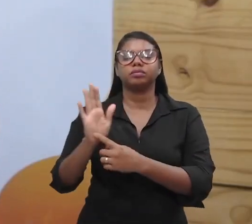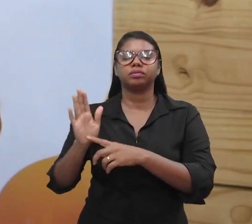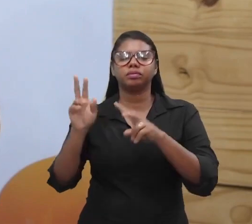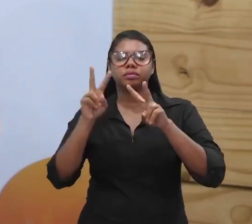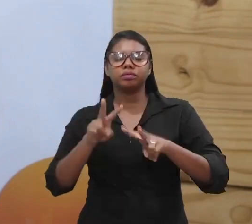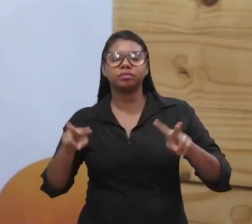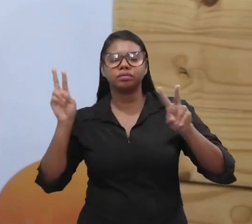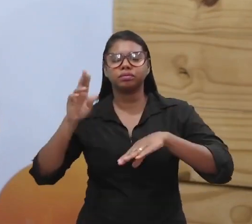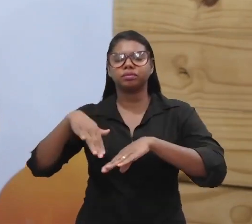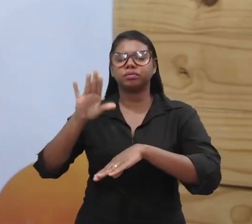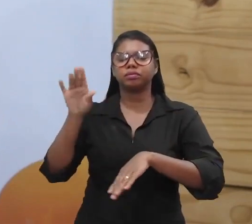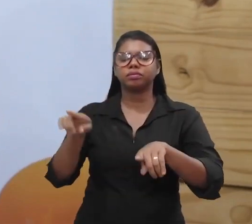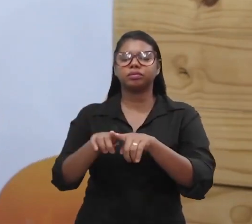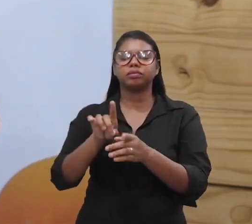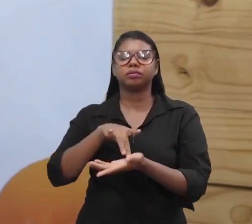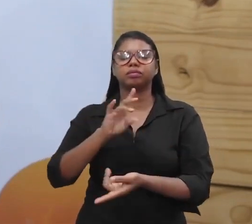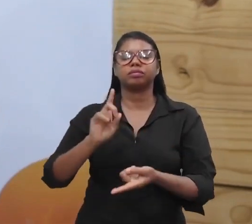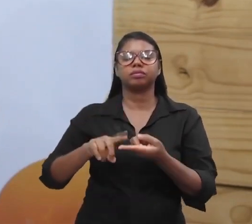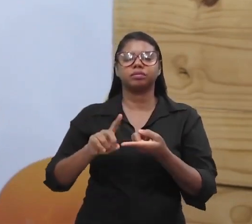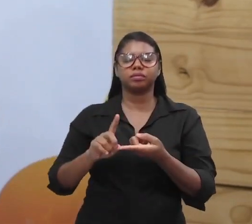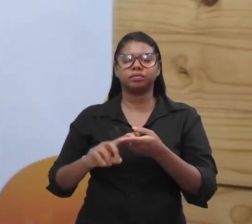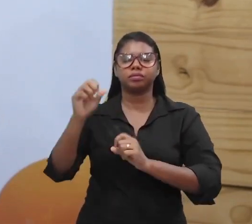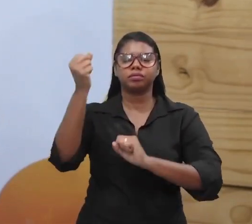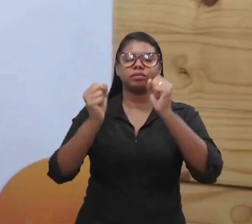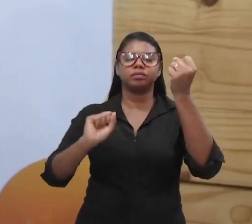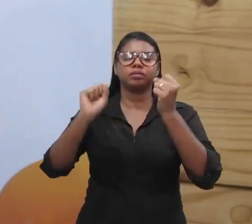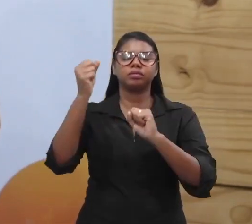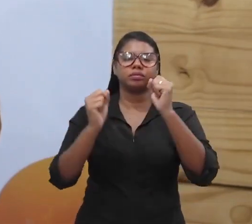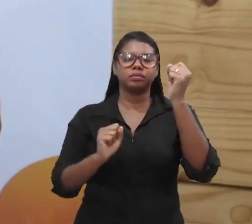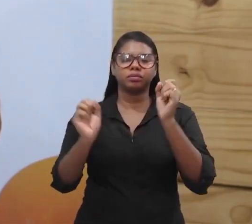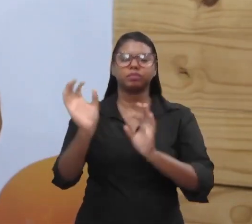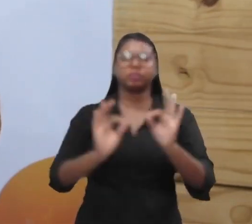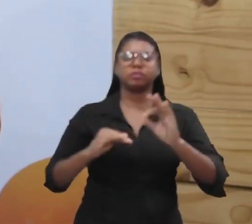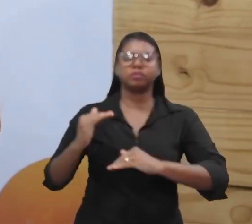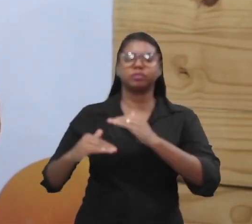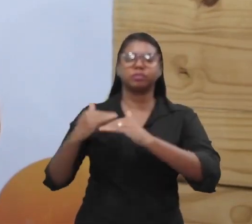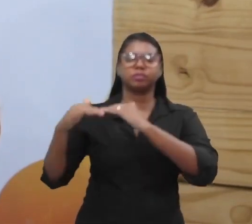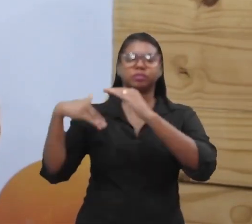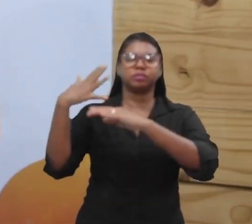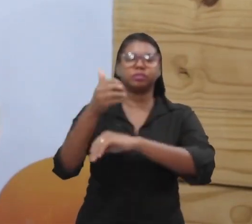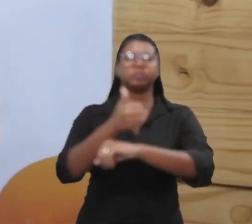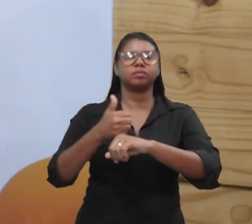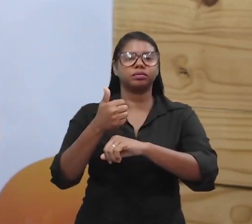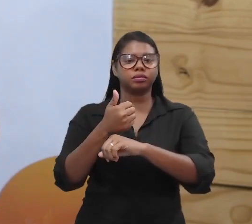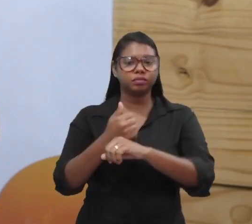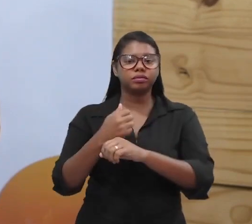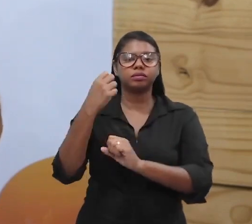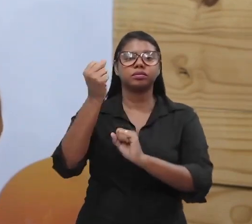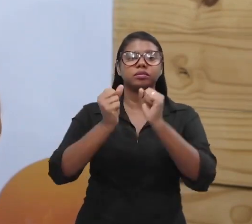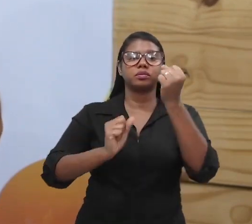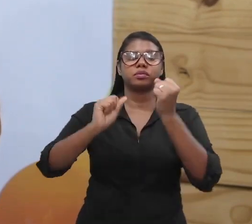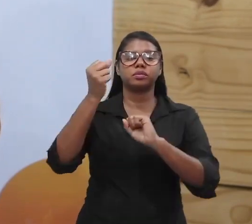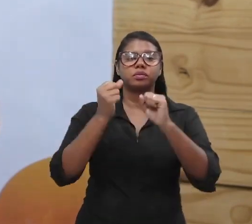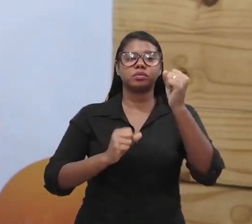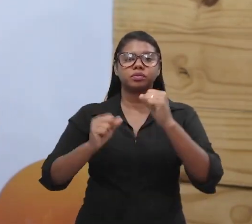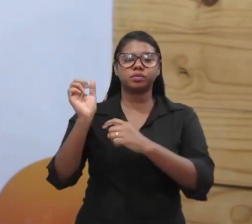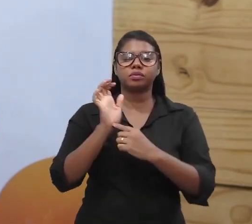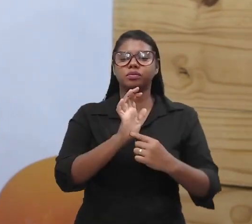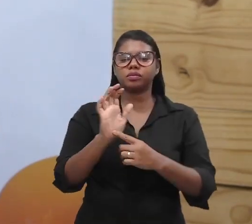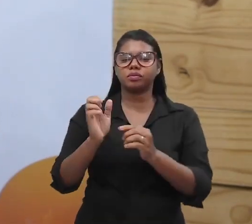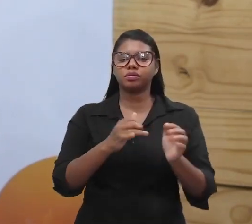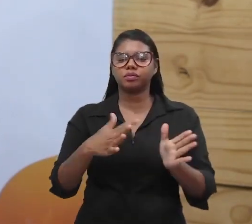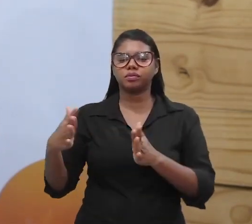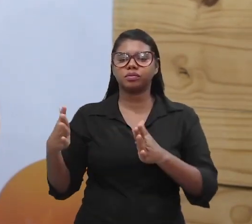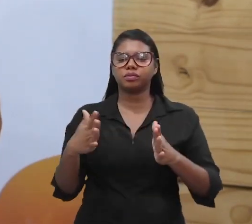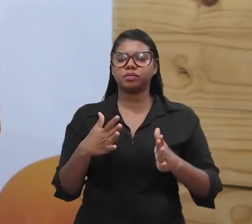tem muito a ver com a produção industrial, com o desenvolvimento da industrialização e da produção em série, tá